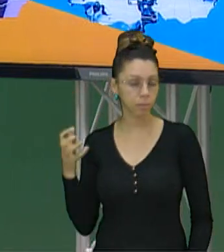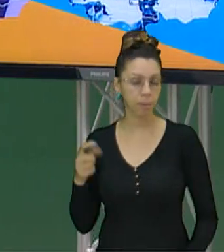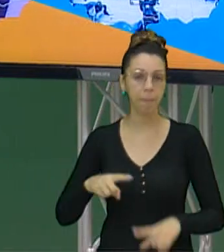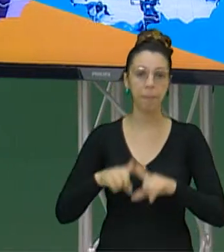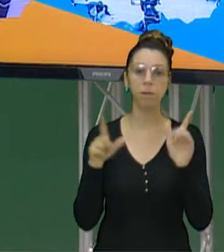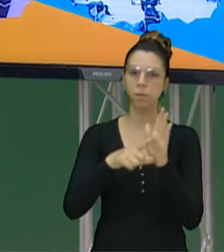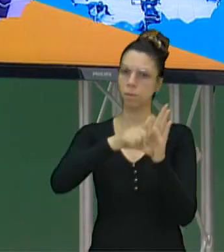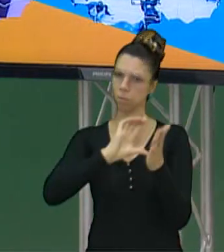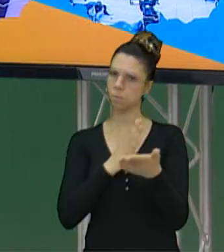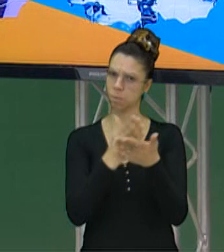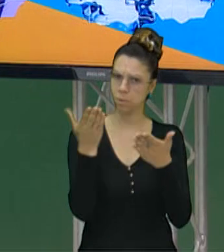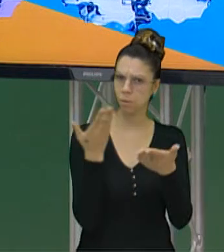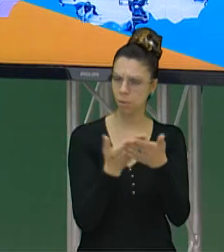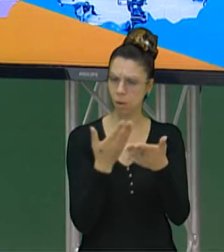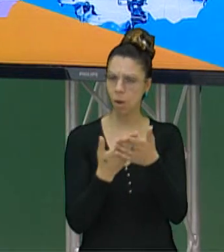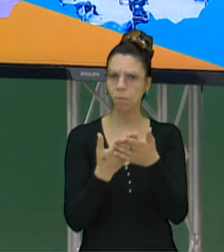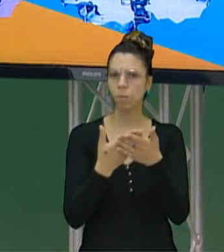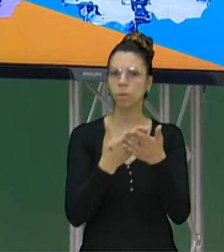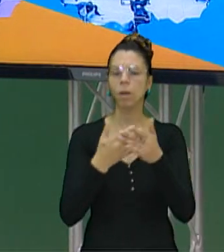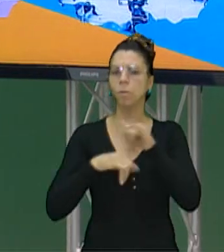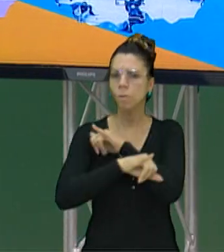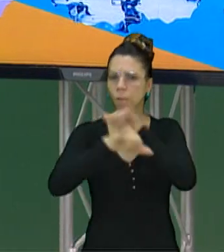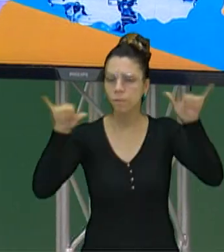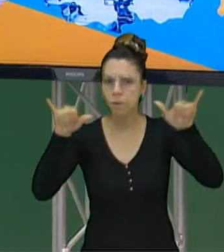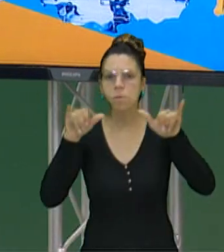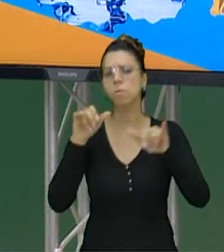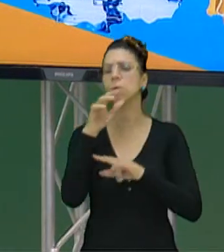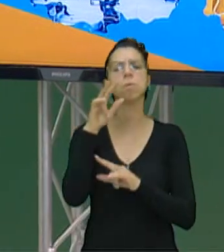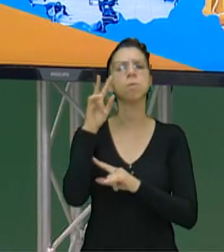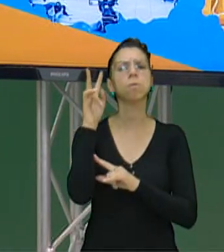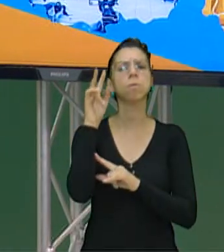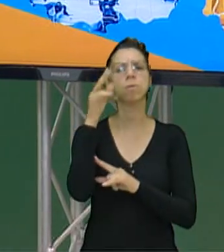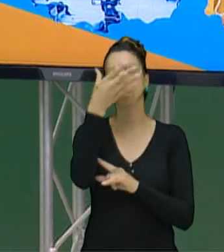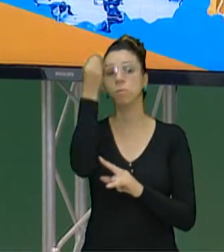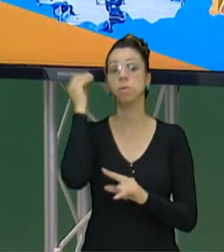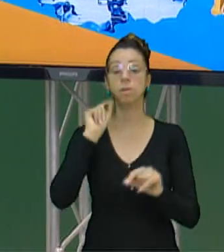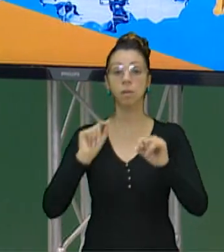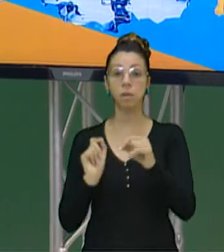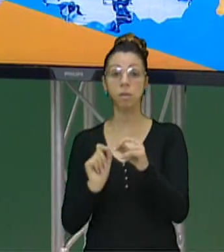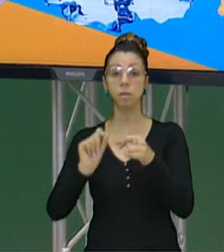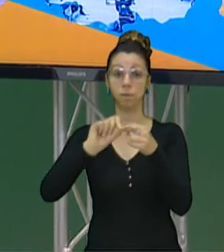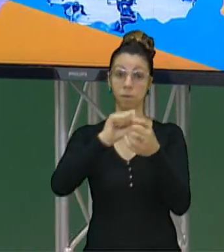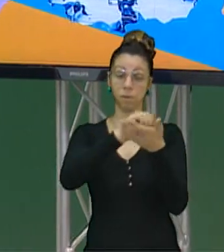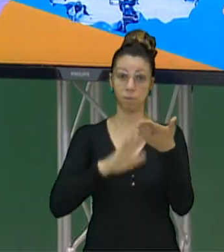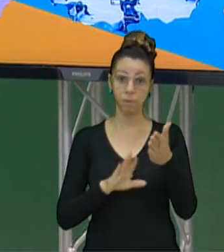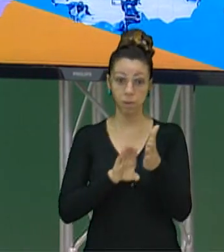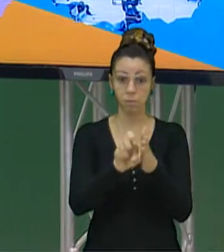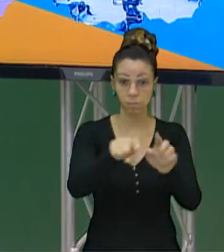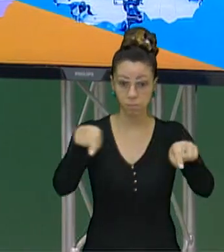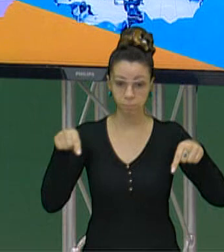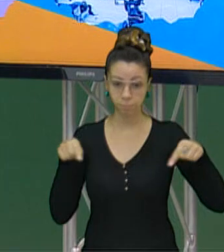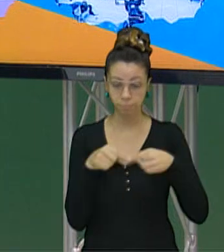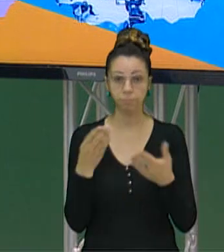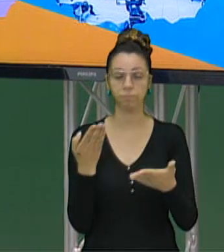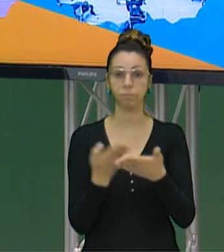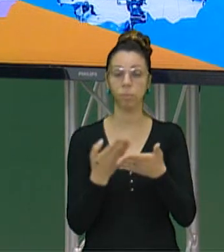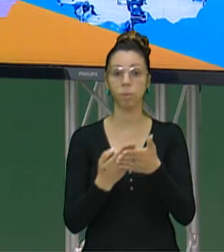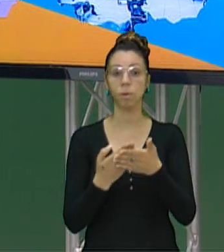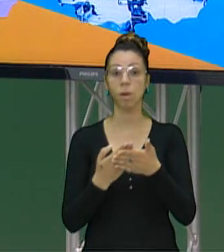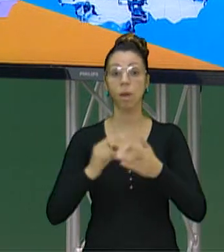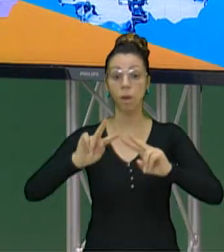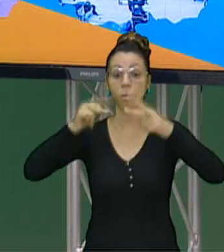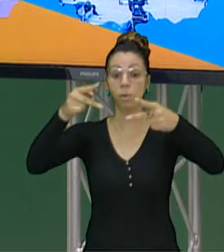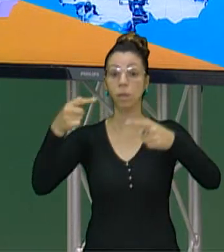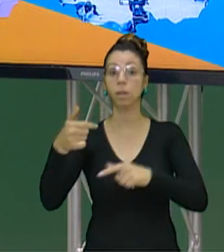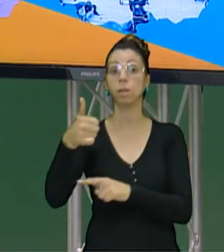aqui. Gente, não esqueça de fazer suas atividades no Classroom, né? Lembrando, tá, que o link da atividade número 1, sabe? Essa atividade